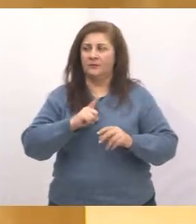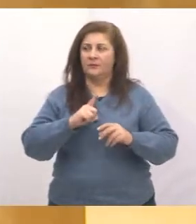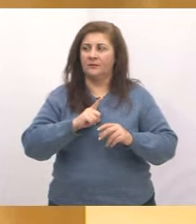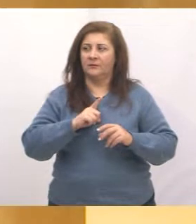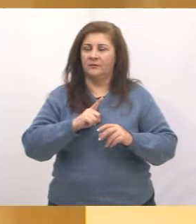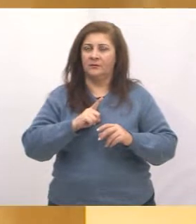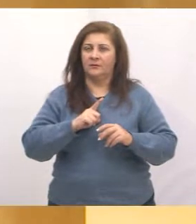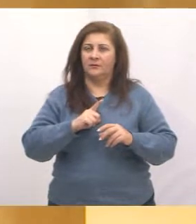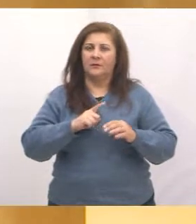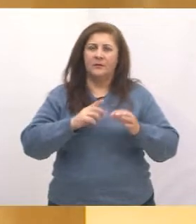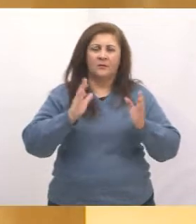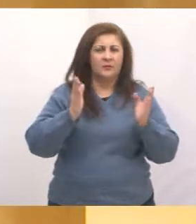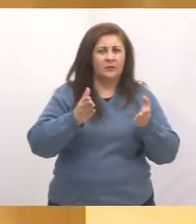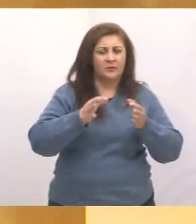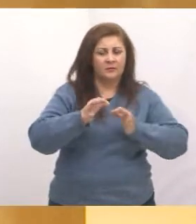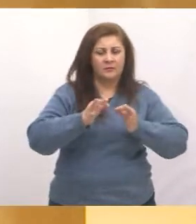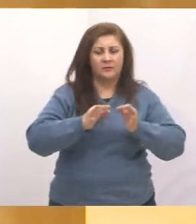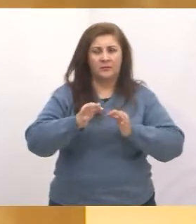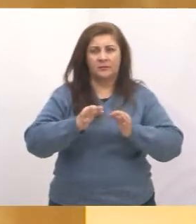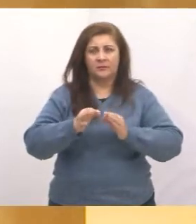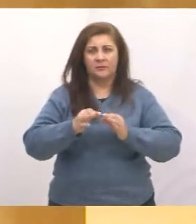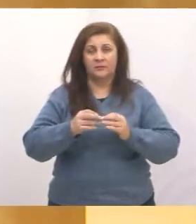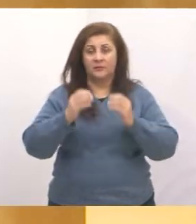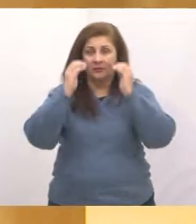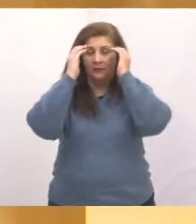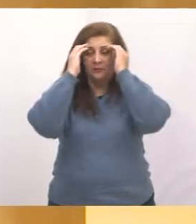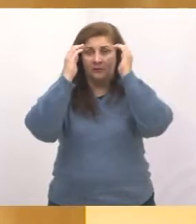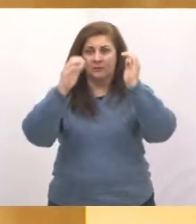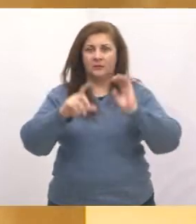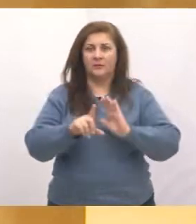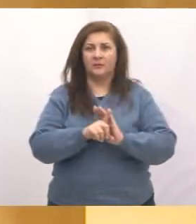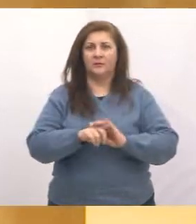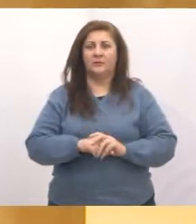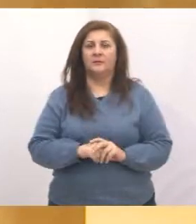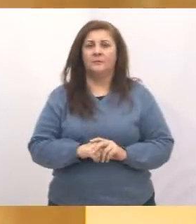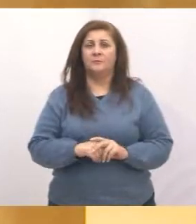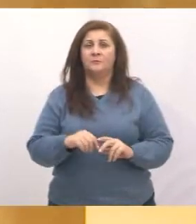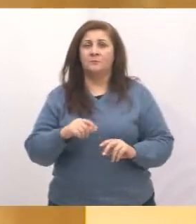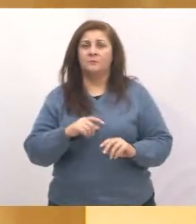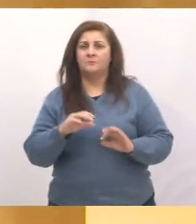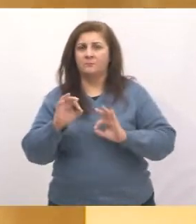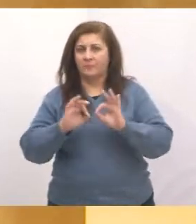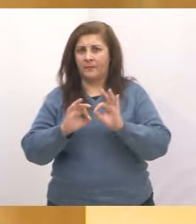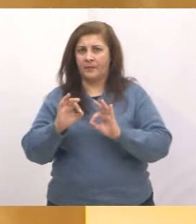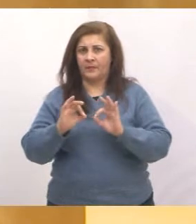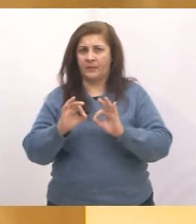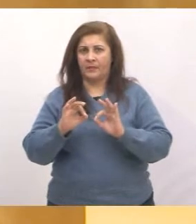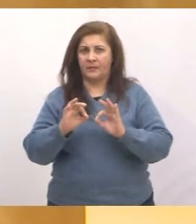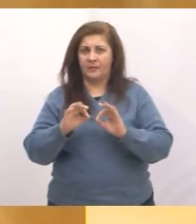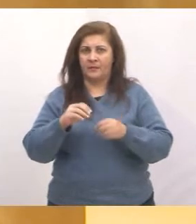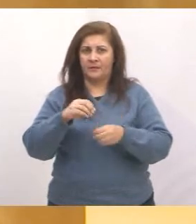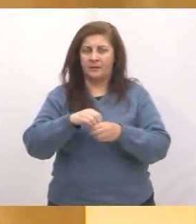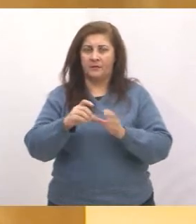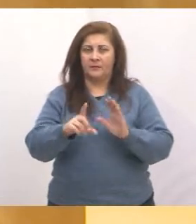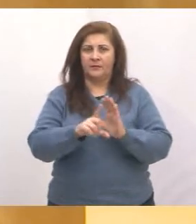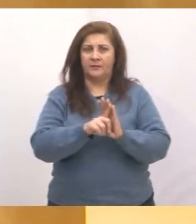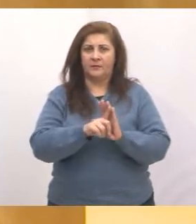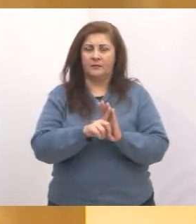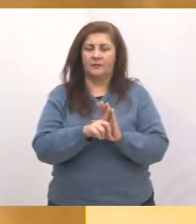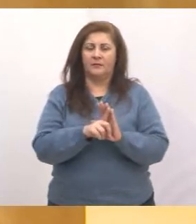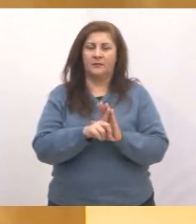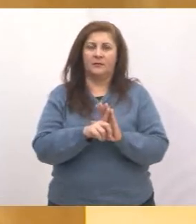sentido, entende-se de maior transparência a previsão específica na lei